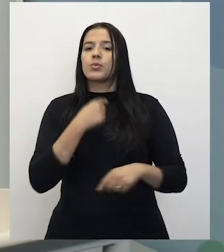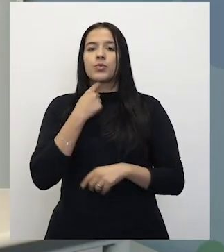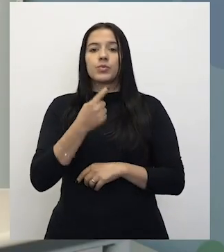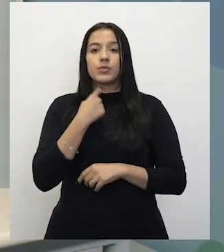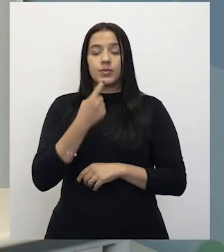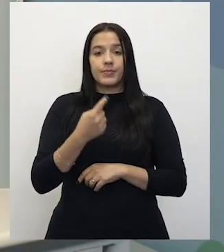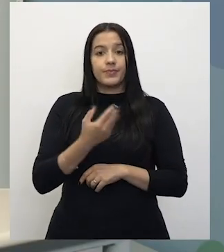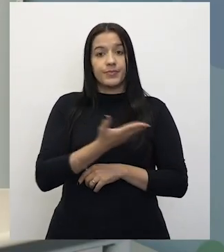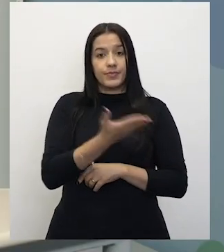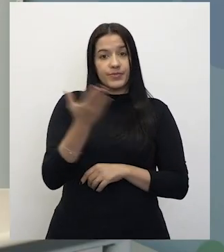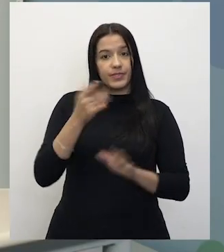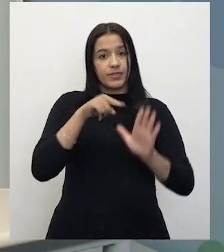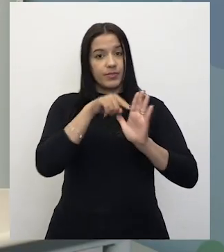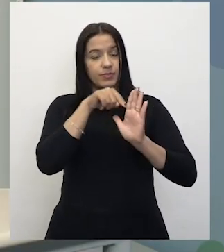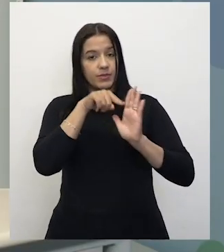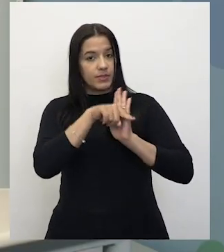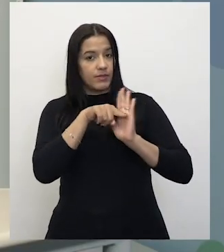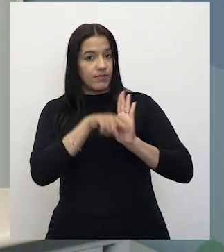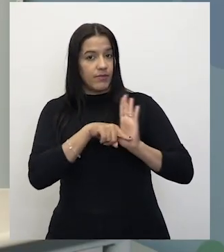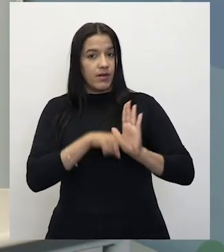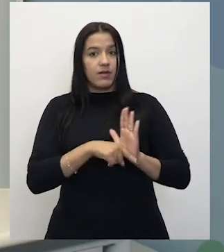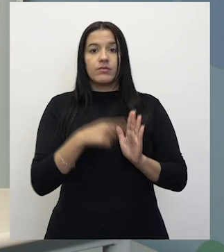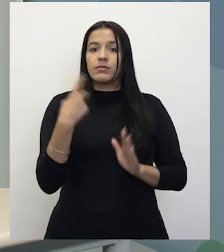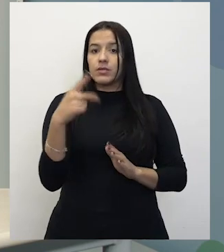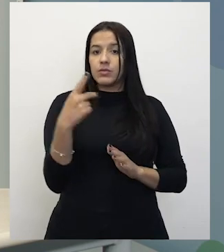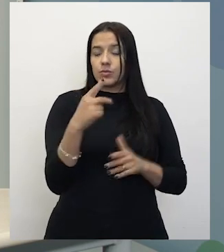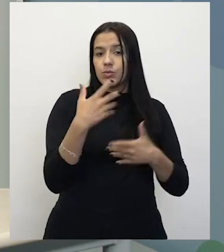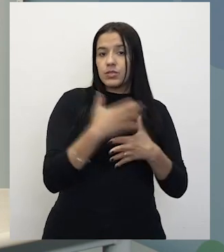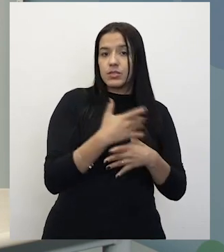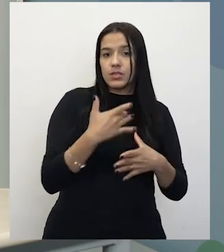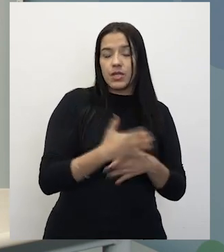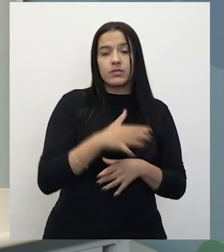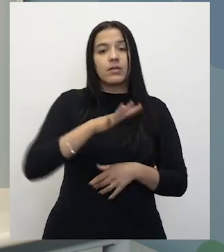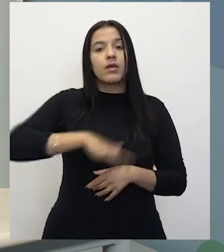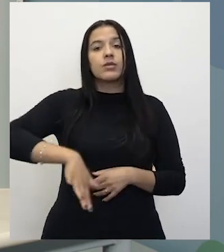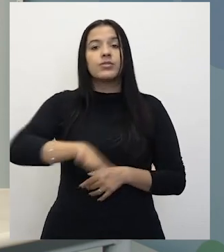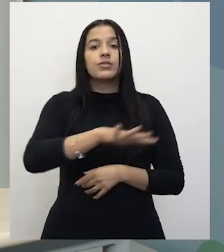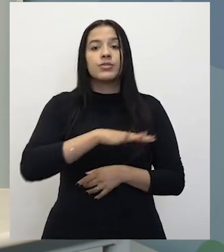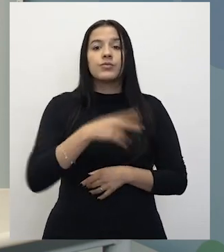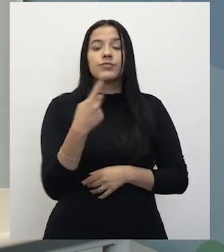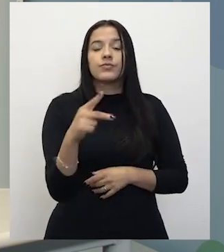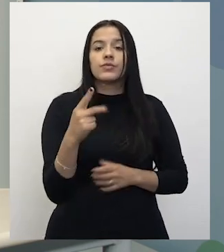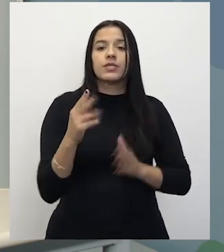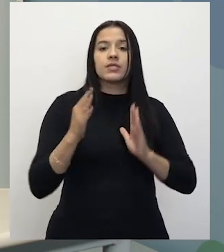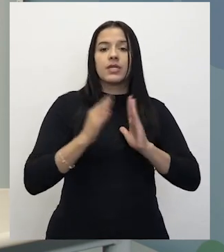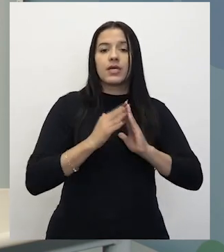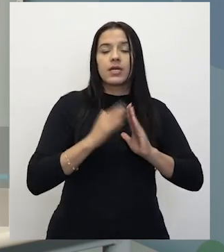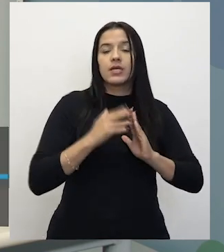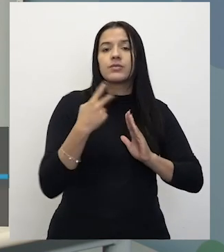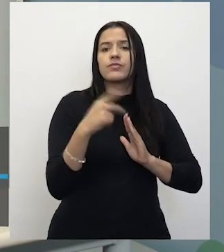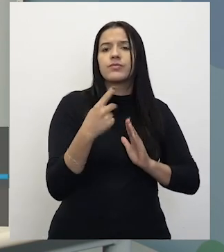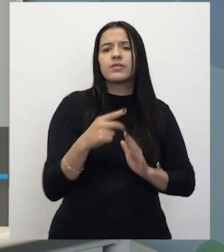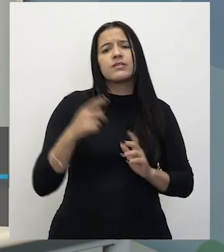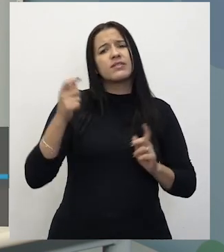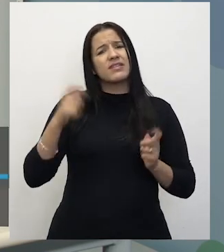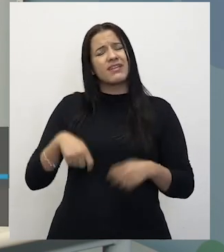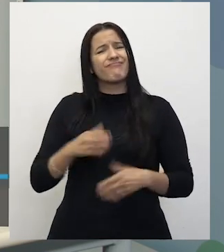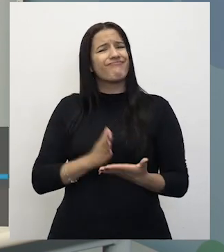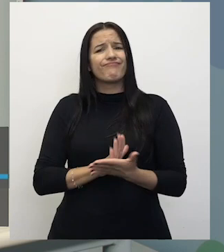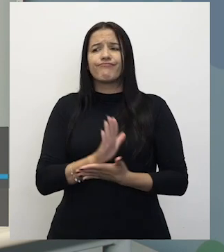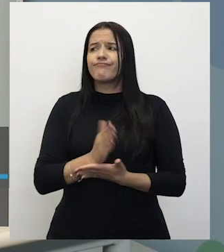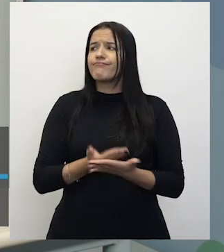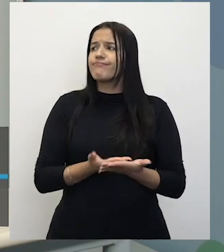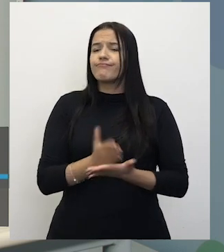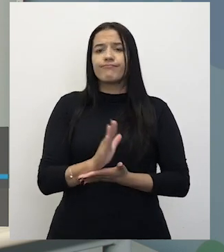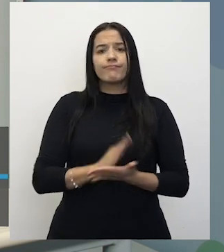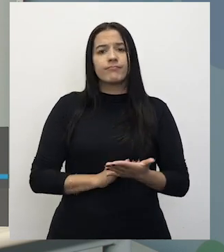vocês observaram na região de vocês, na cidade de vocês, na casa de vocês, que está incomodando? Então,